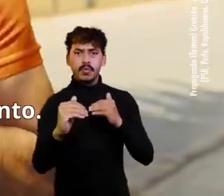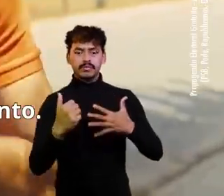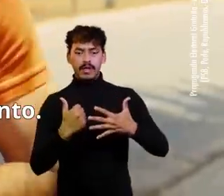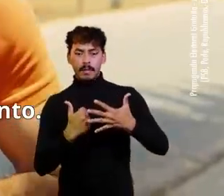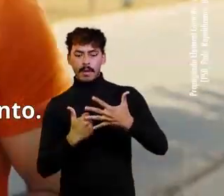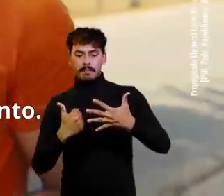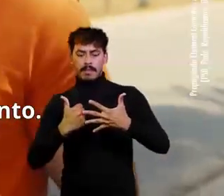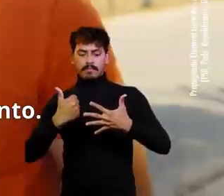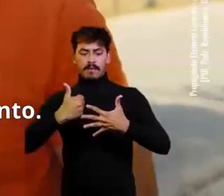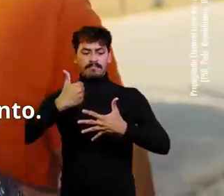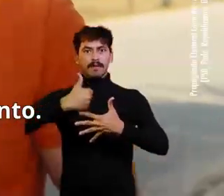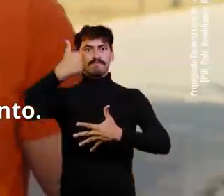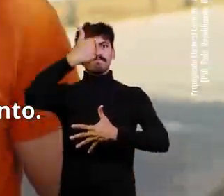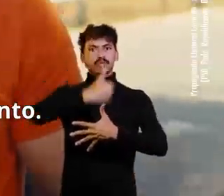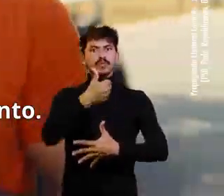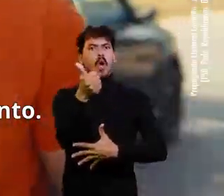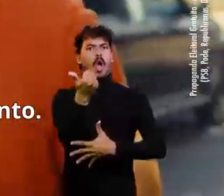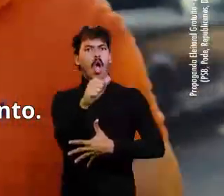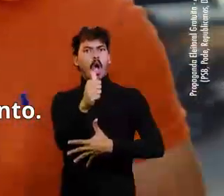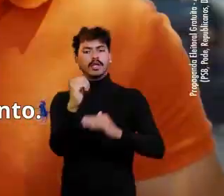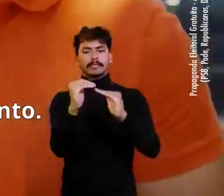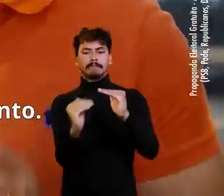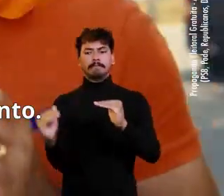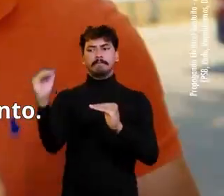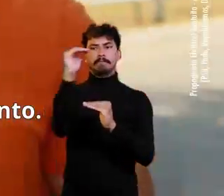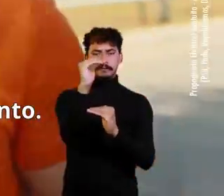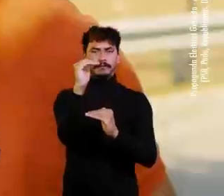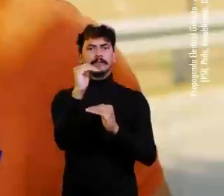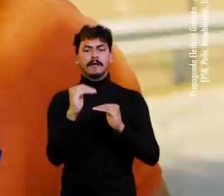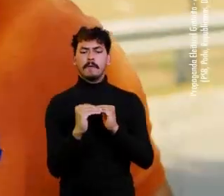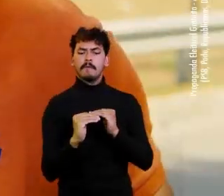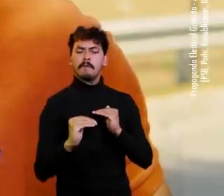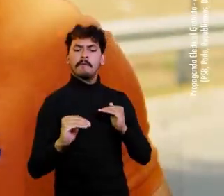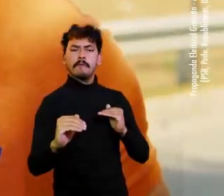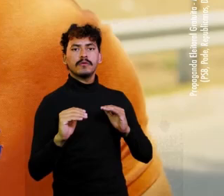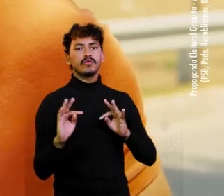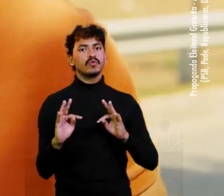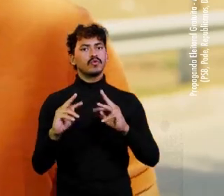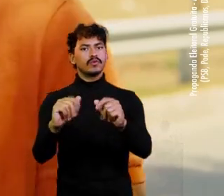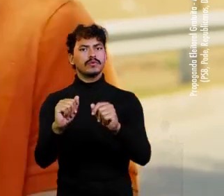subir 11 posições no ranking nacional de saneamento.